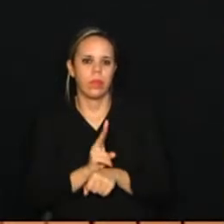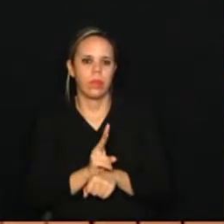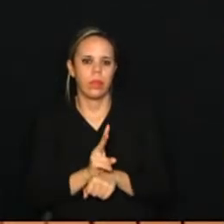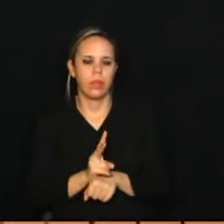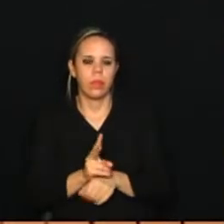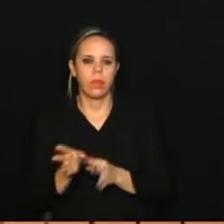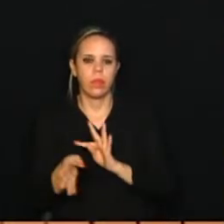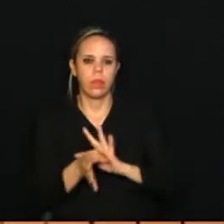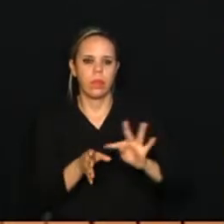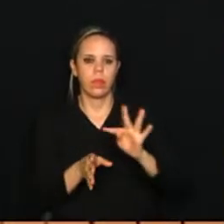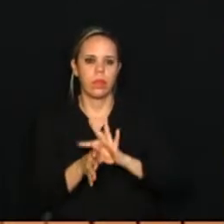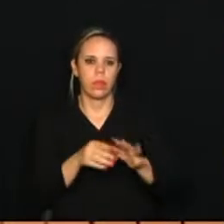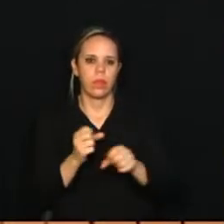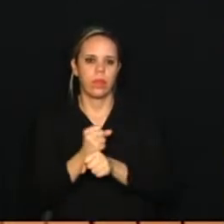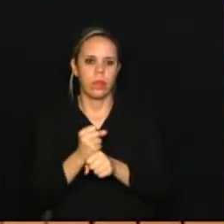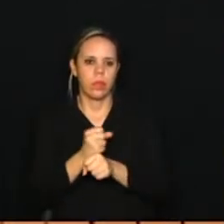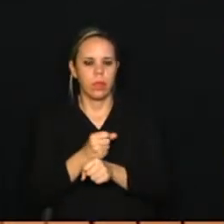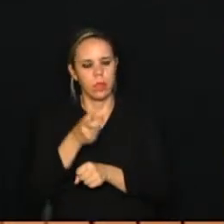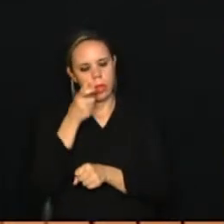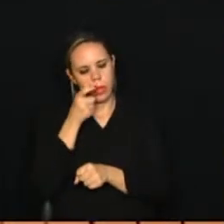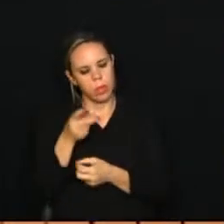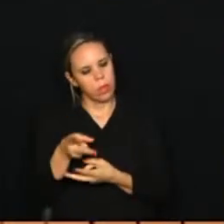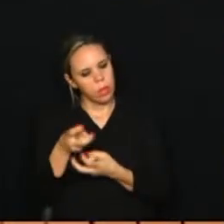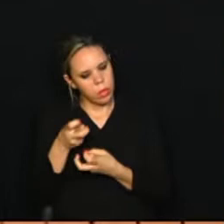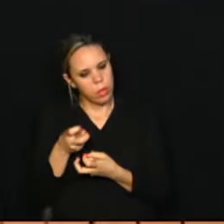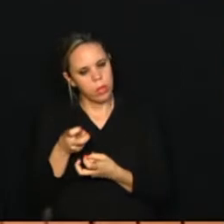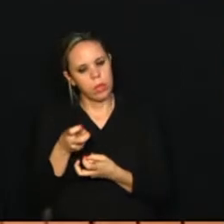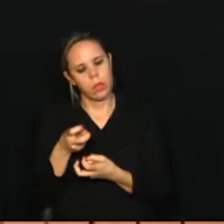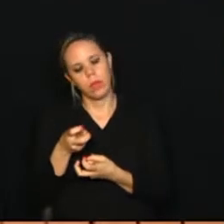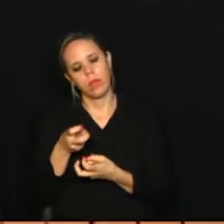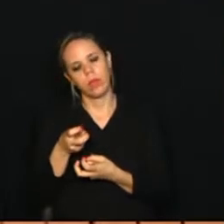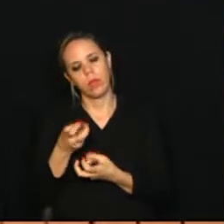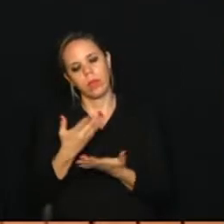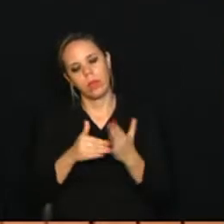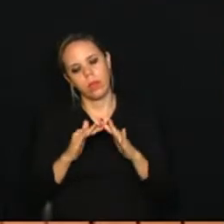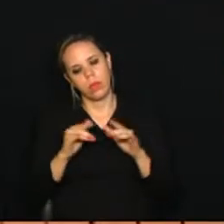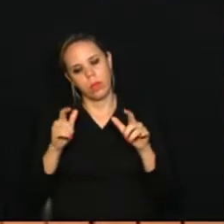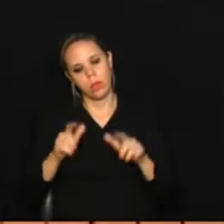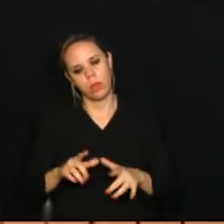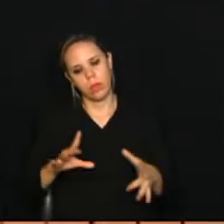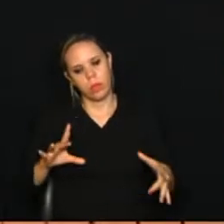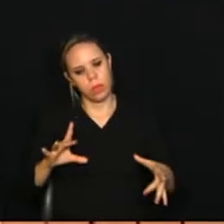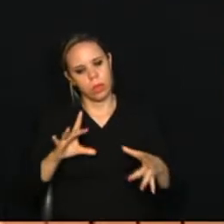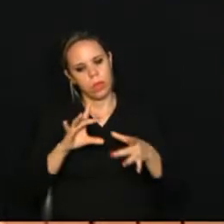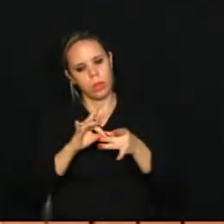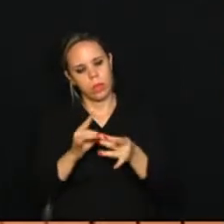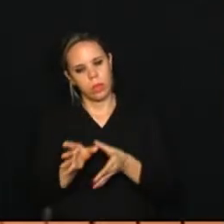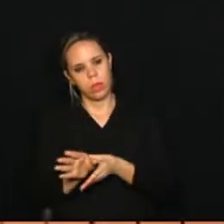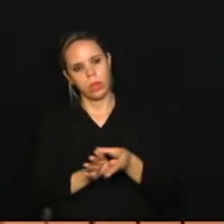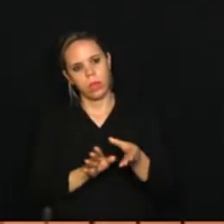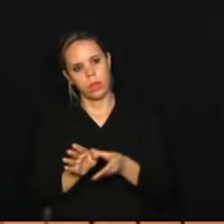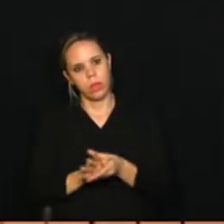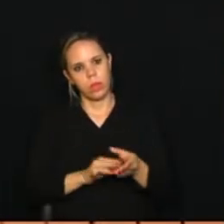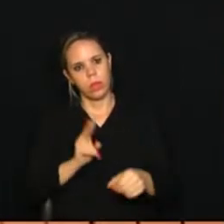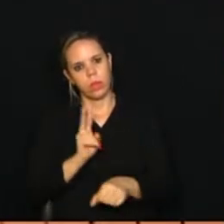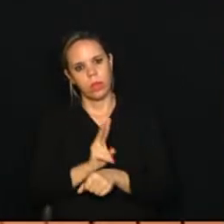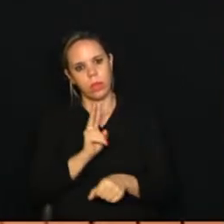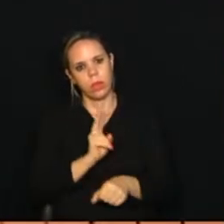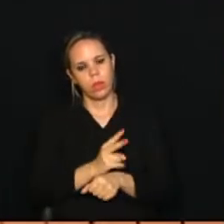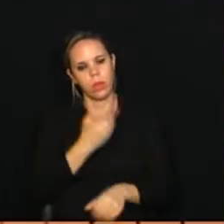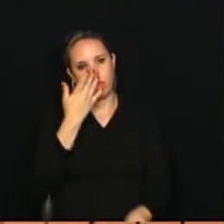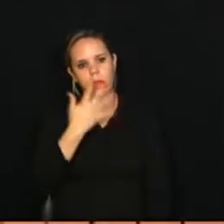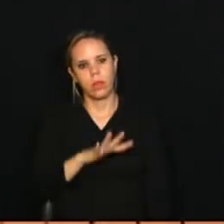Conselho Tutelar há muitos anos e a escola era uma das grandes parceiras do Conselho no cuidado e na proteção